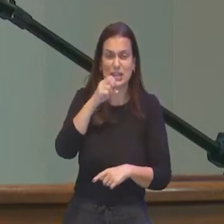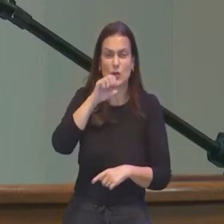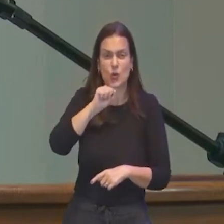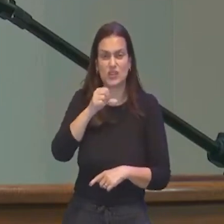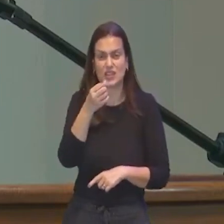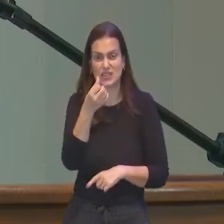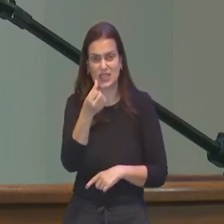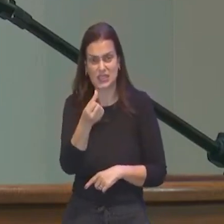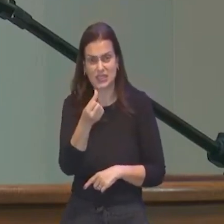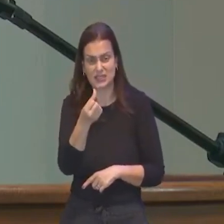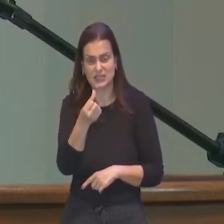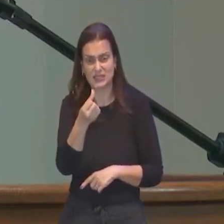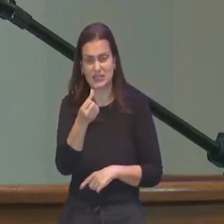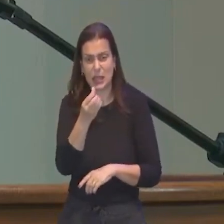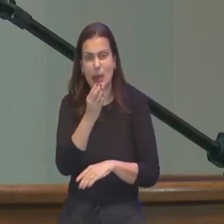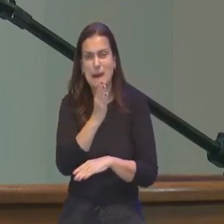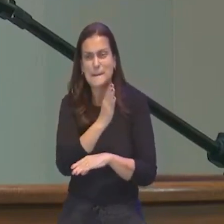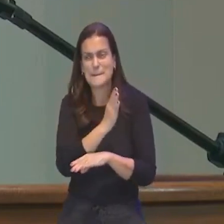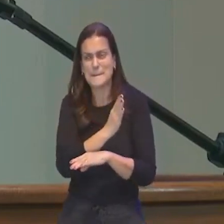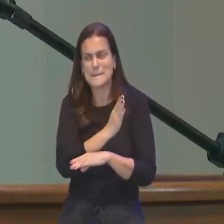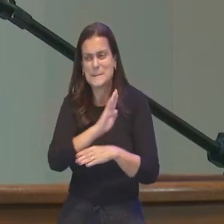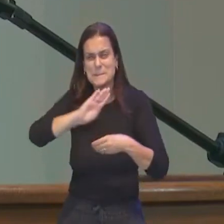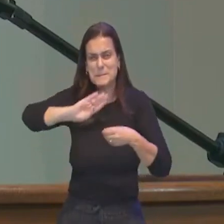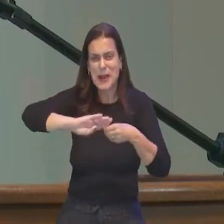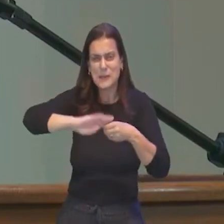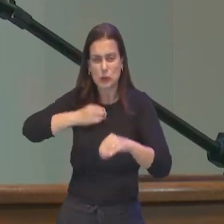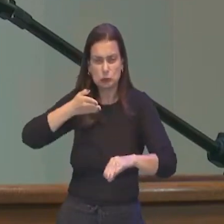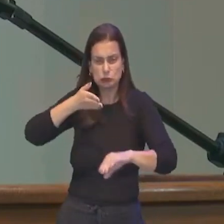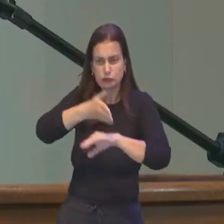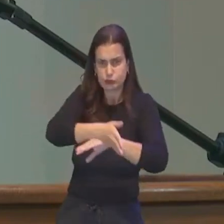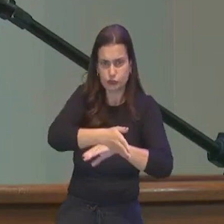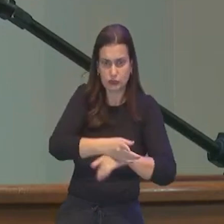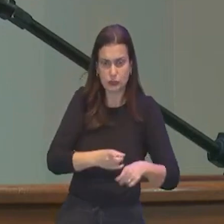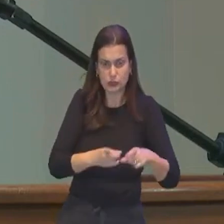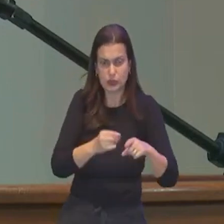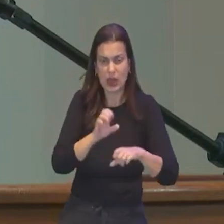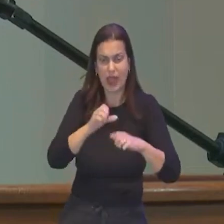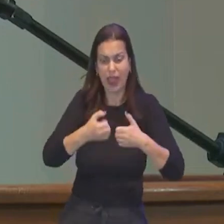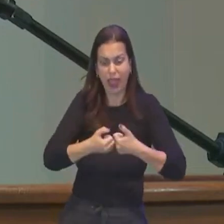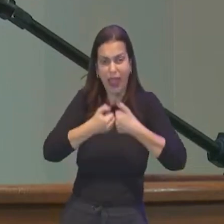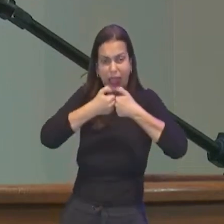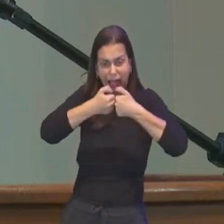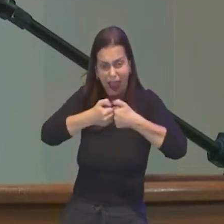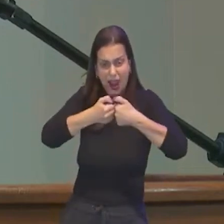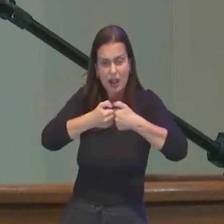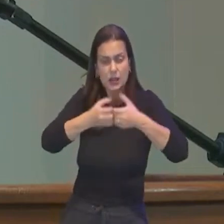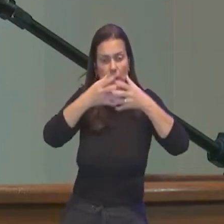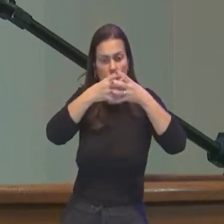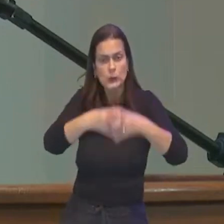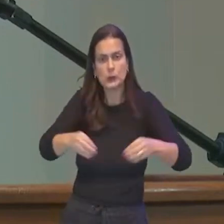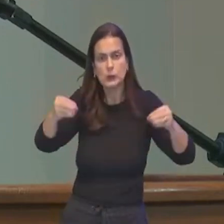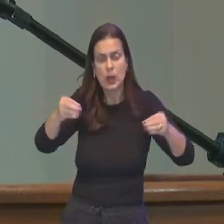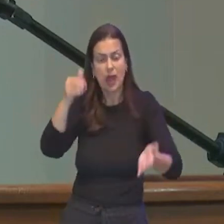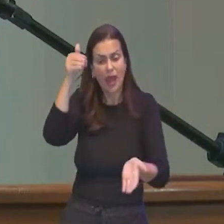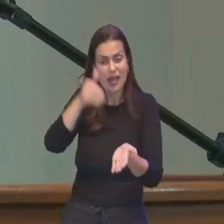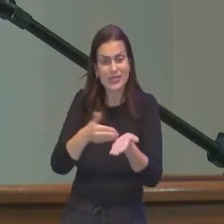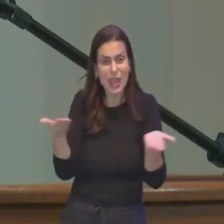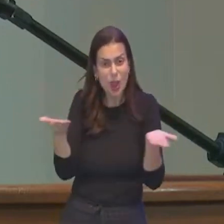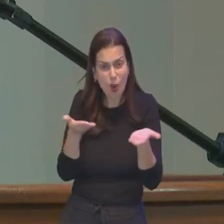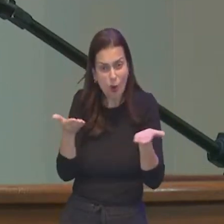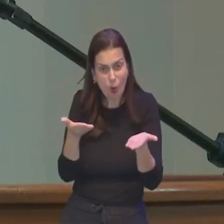Babilônia invade Jerusalém e leva o povo cativo, a arca sumiu, e até hoje há especulações onde que